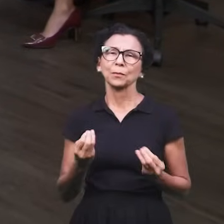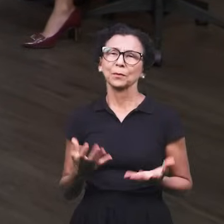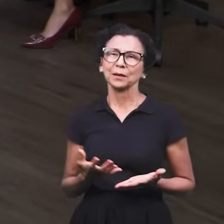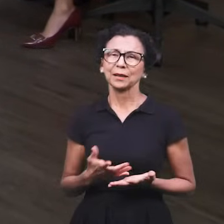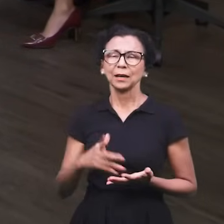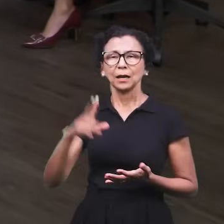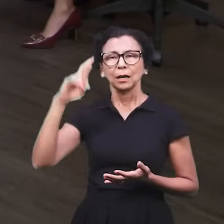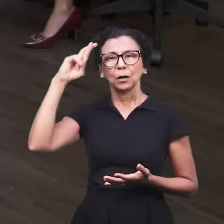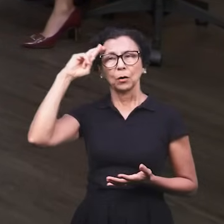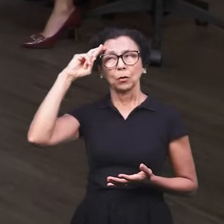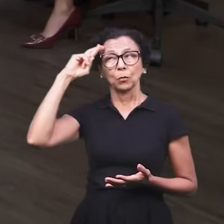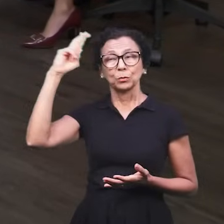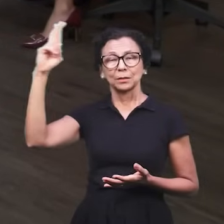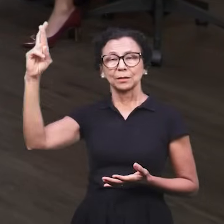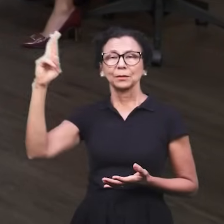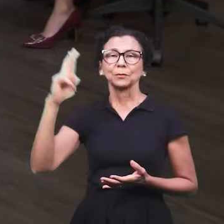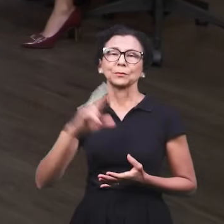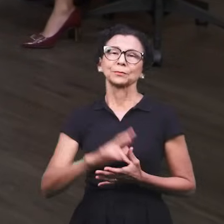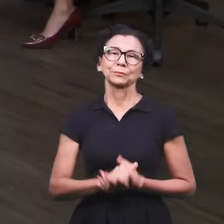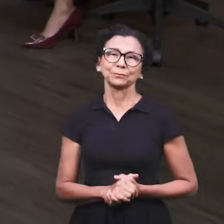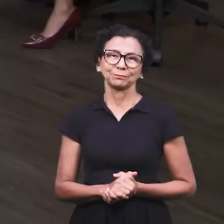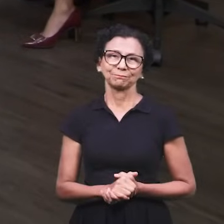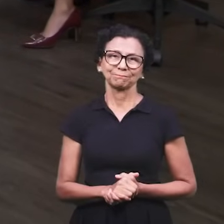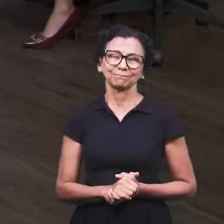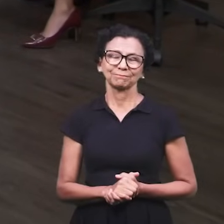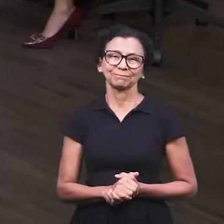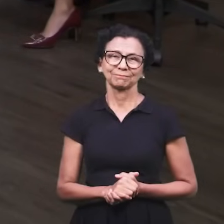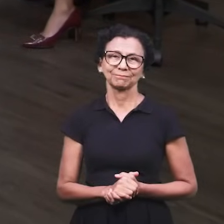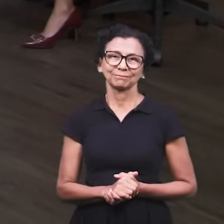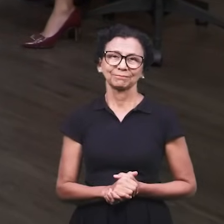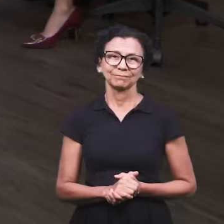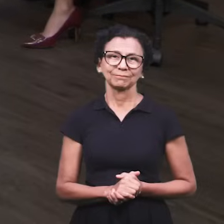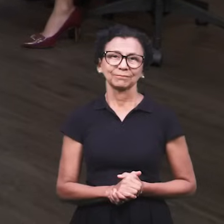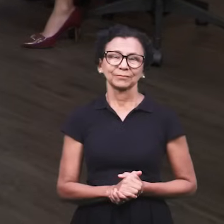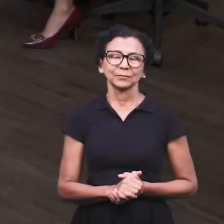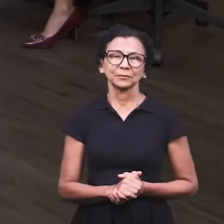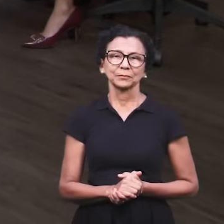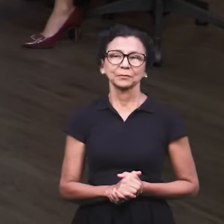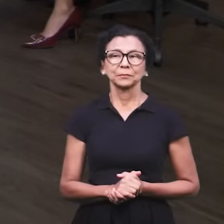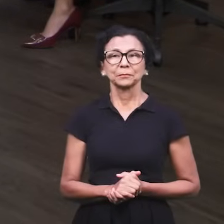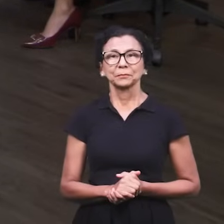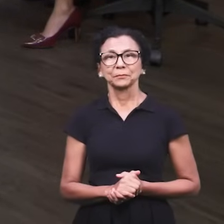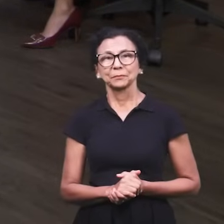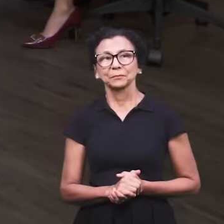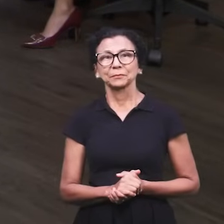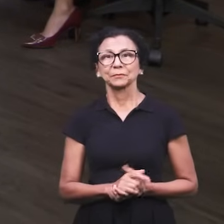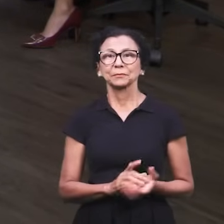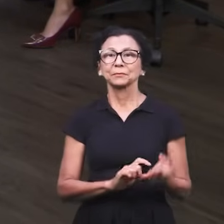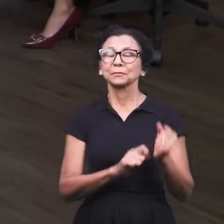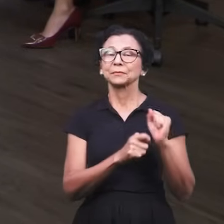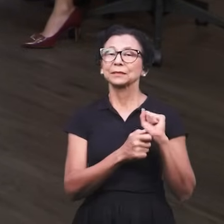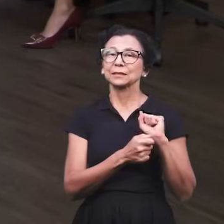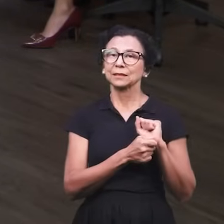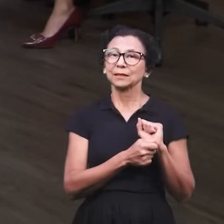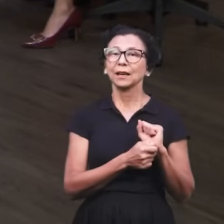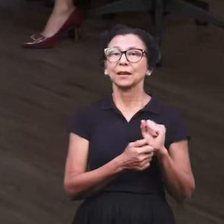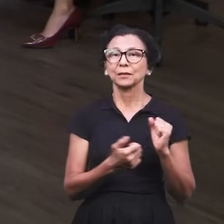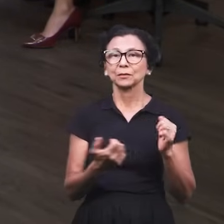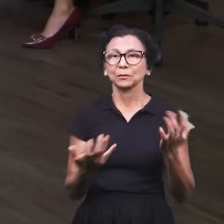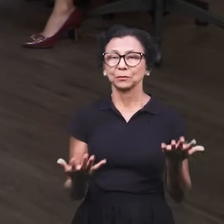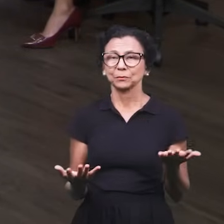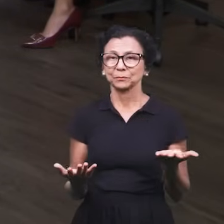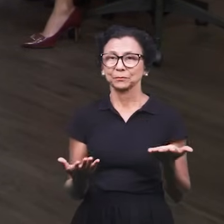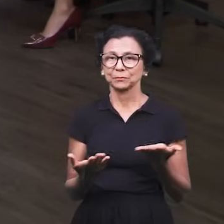mente está firme em ti. E aí nós vamos falar de um mistério que está ligado a todo o assunto que nós vamos tratar